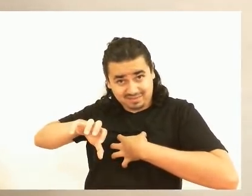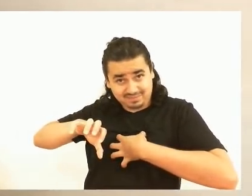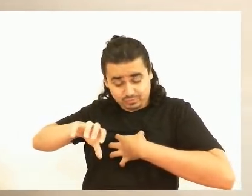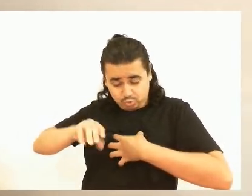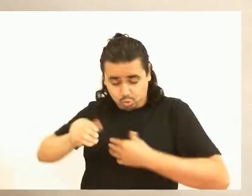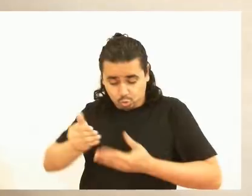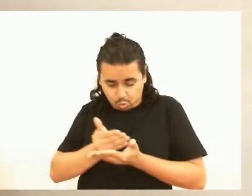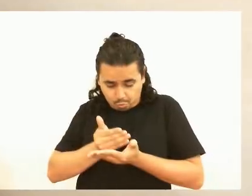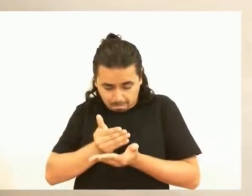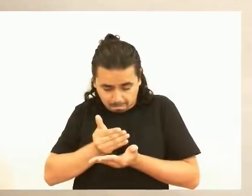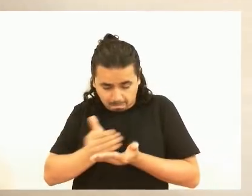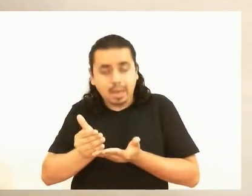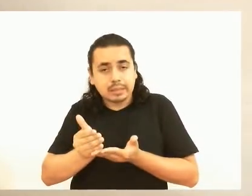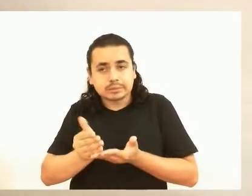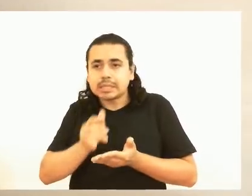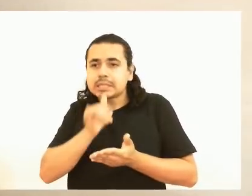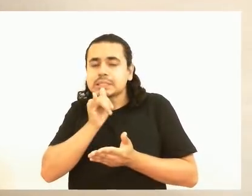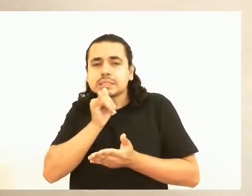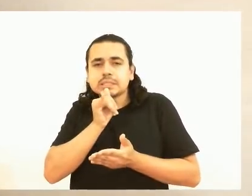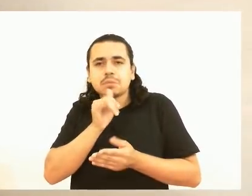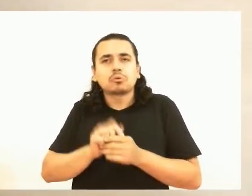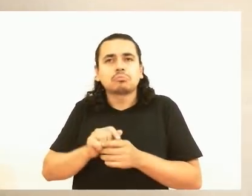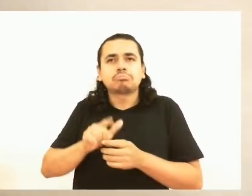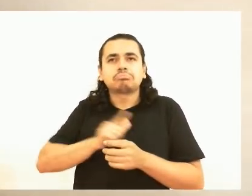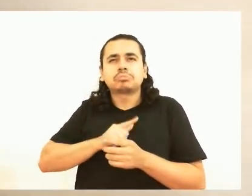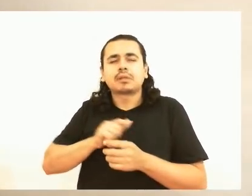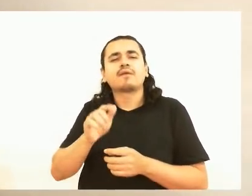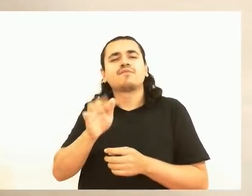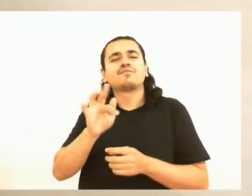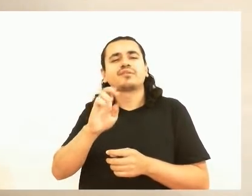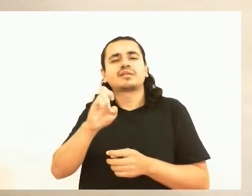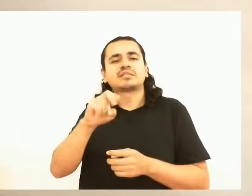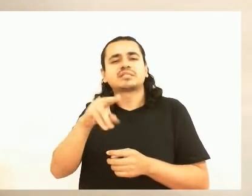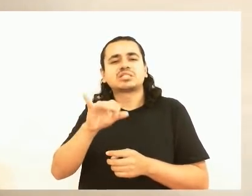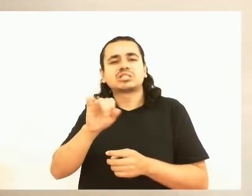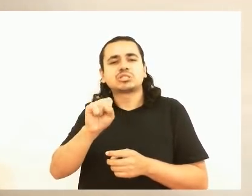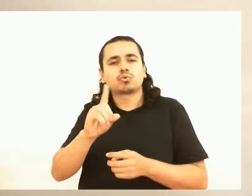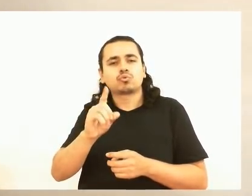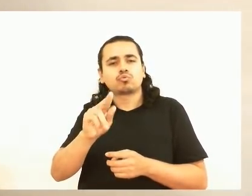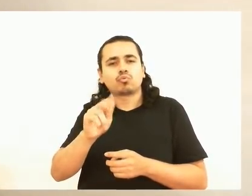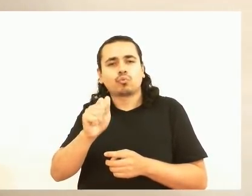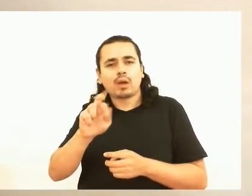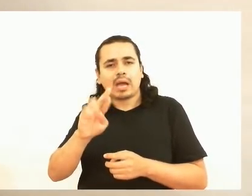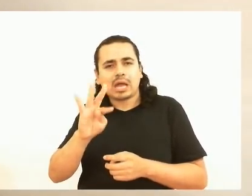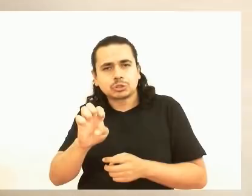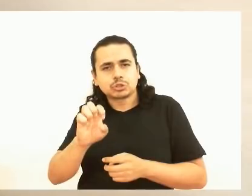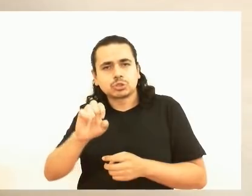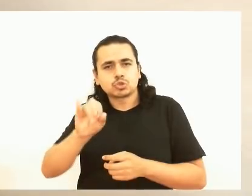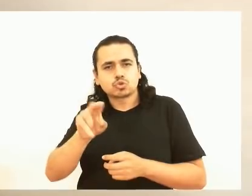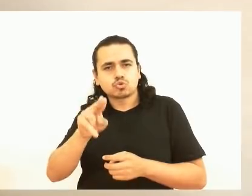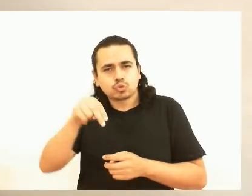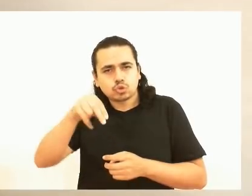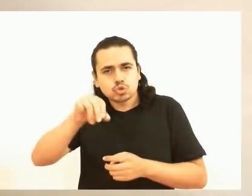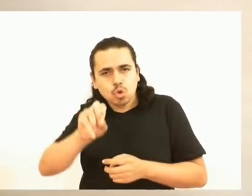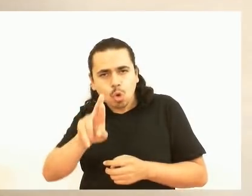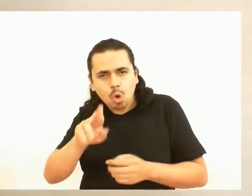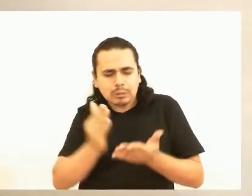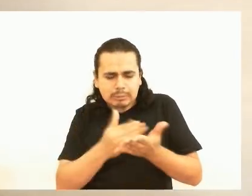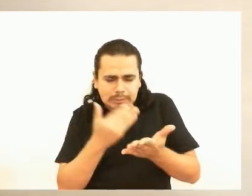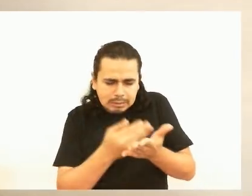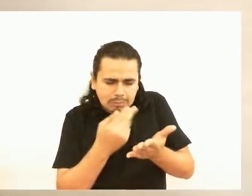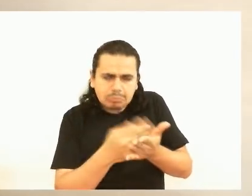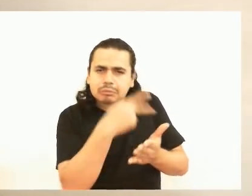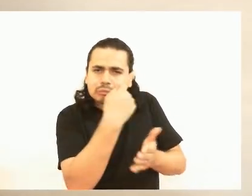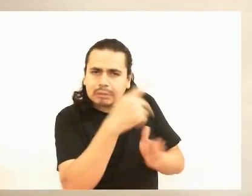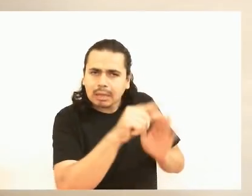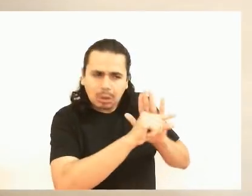existência tem um educador que eu gosto muito que é o francisco duarte júnior que ele traz no livro dele a educação